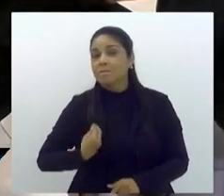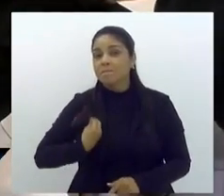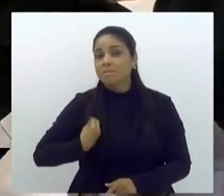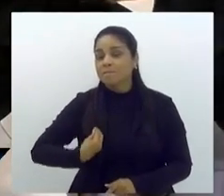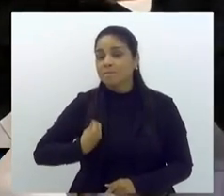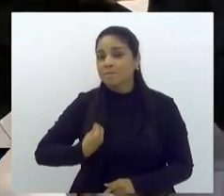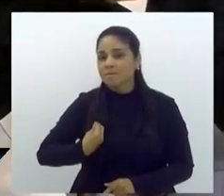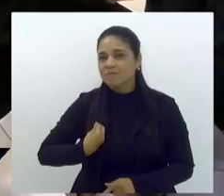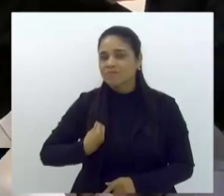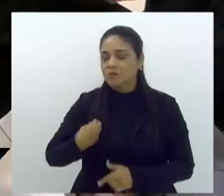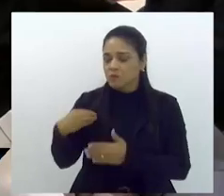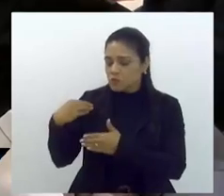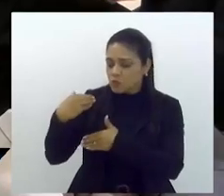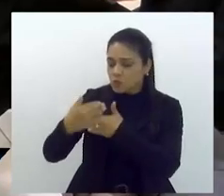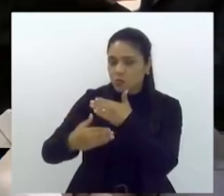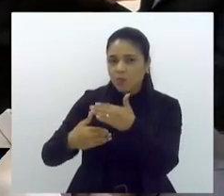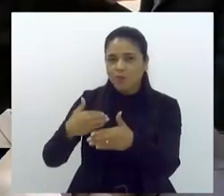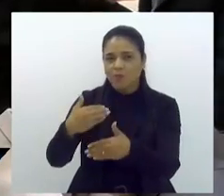evolutivo